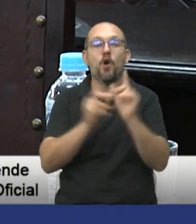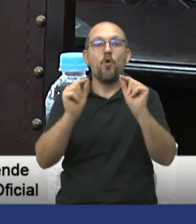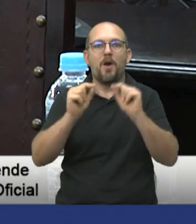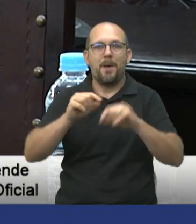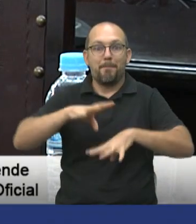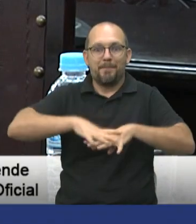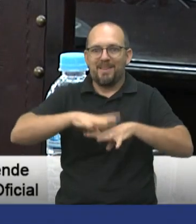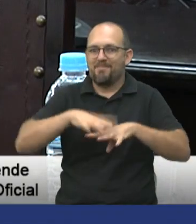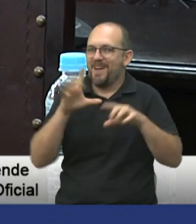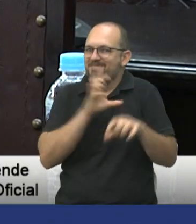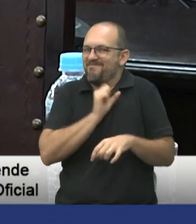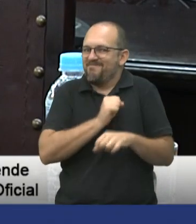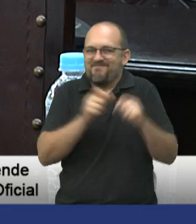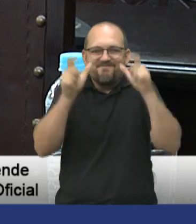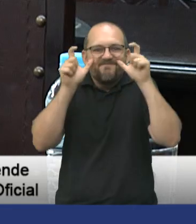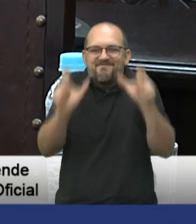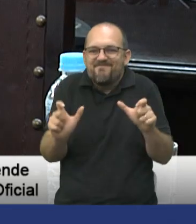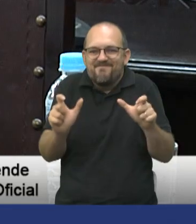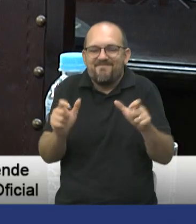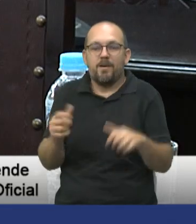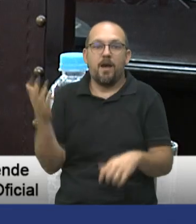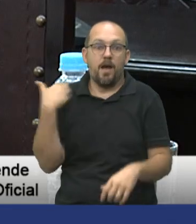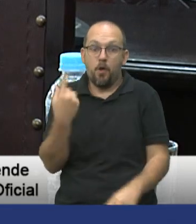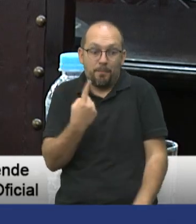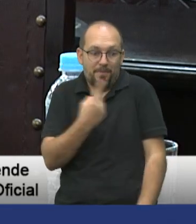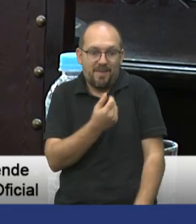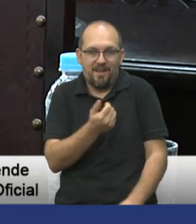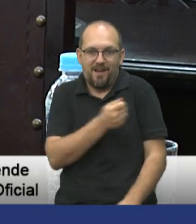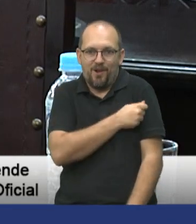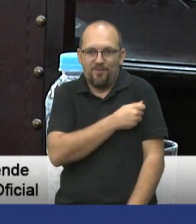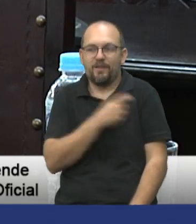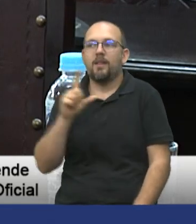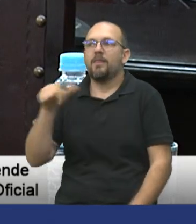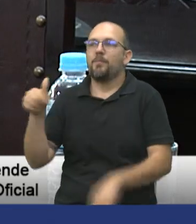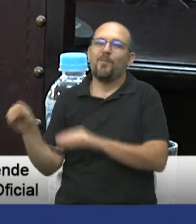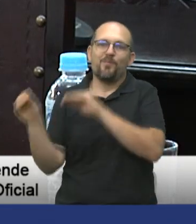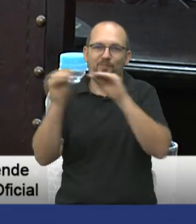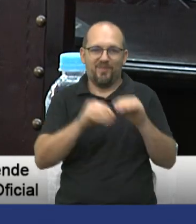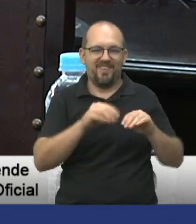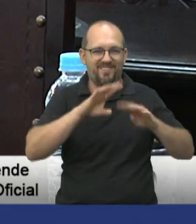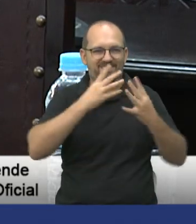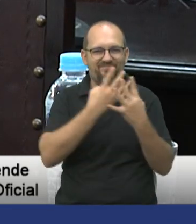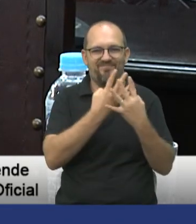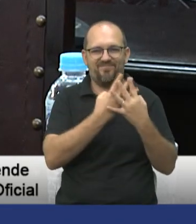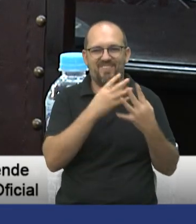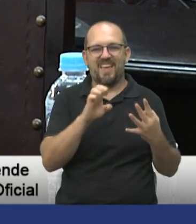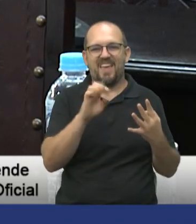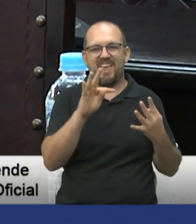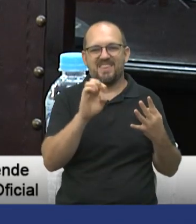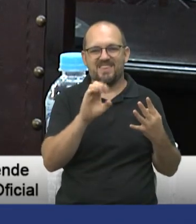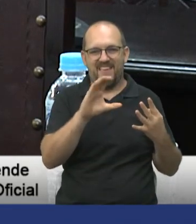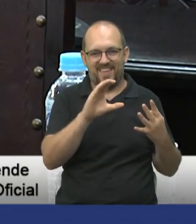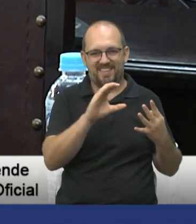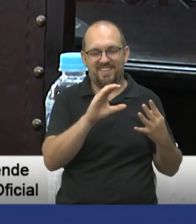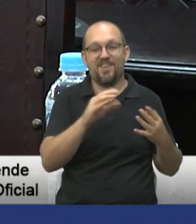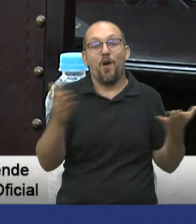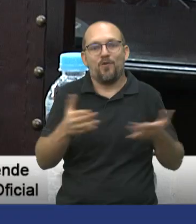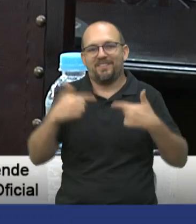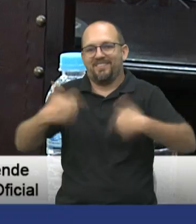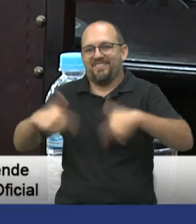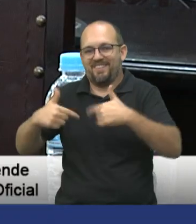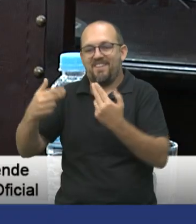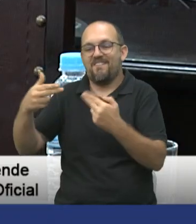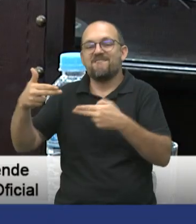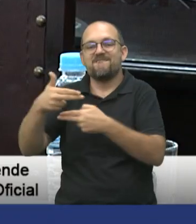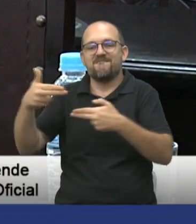era a primeira aluna na escola rural. Aqui eu vim para a industrial, que hoje é ETEC, e hoje eu trabalho na FATEC, né? Então minha história com o Centro